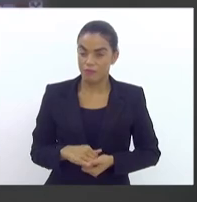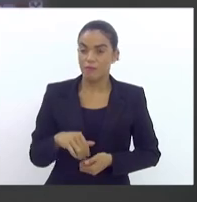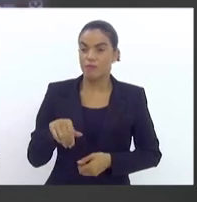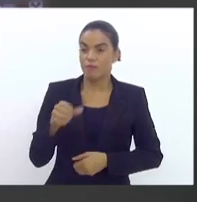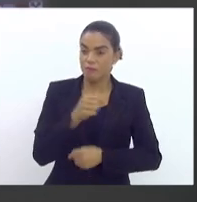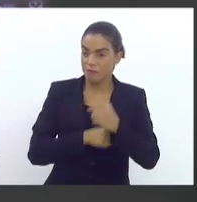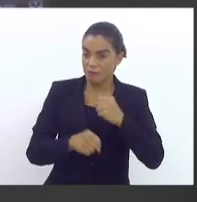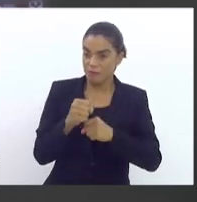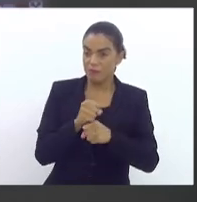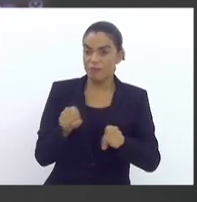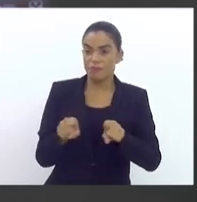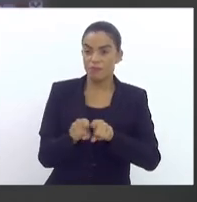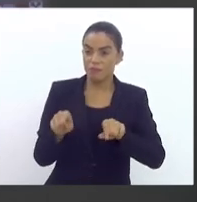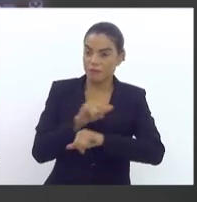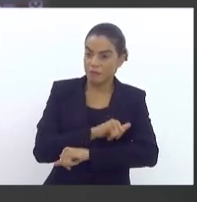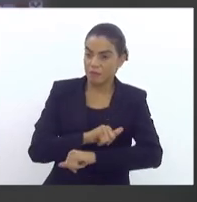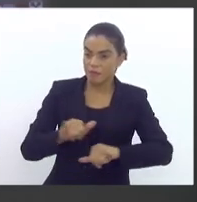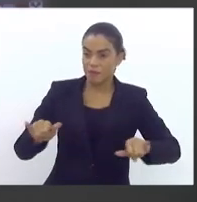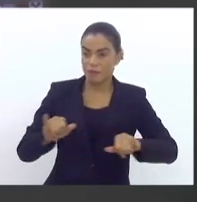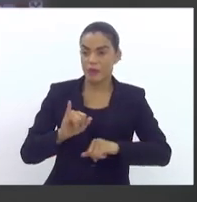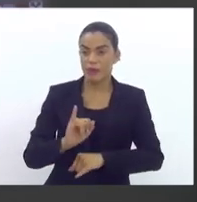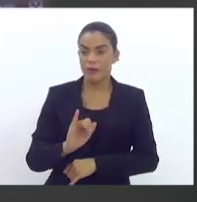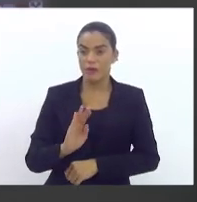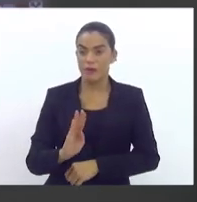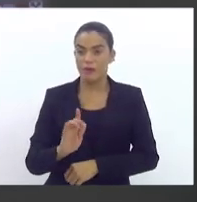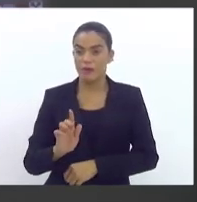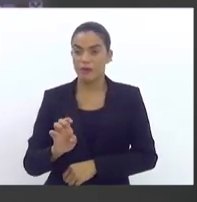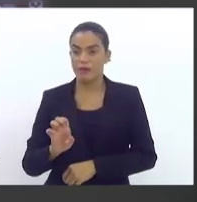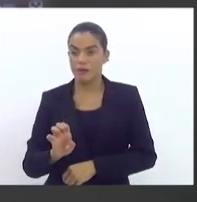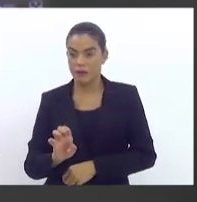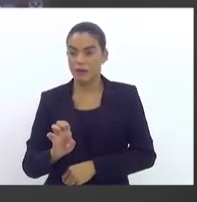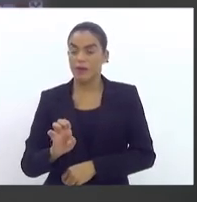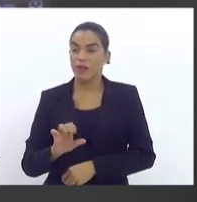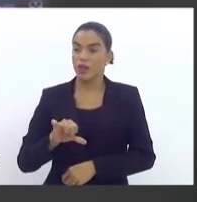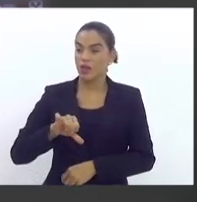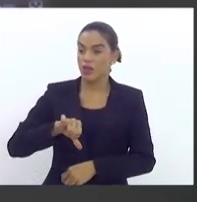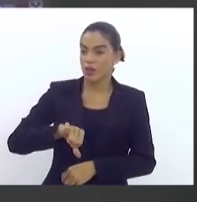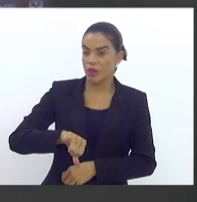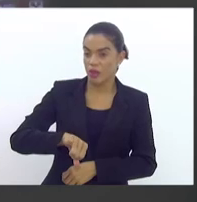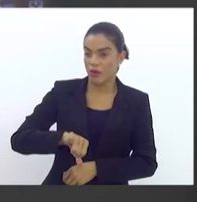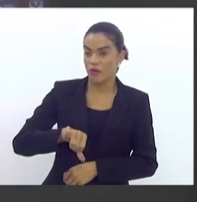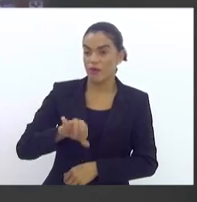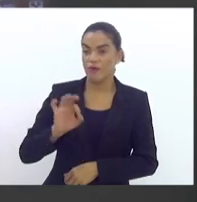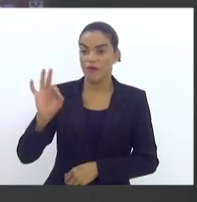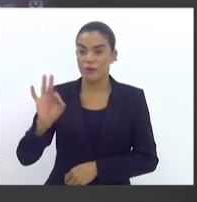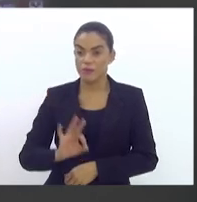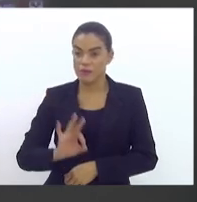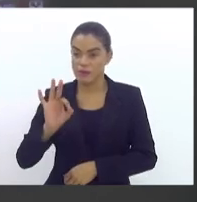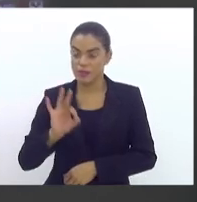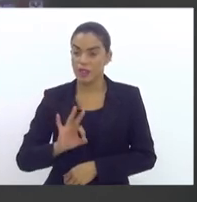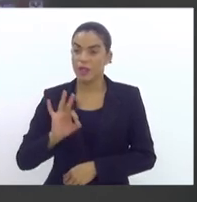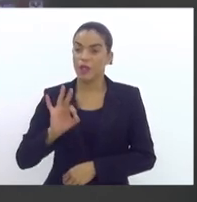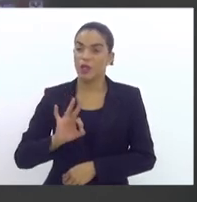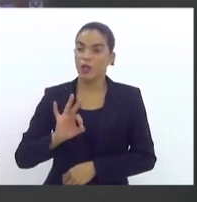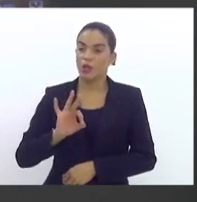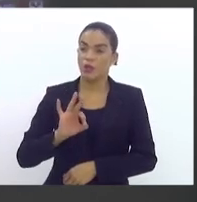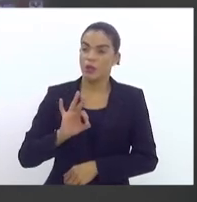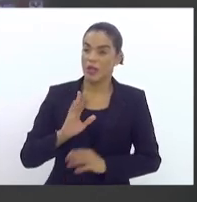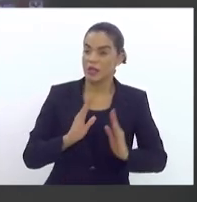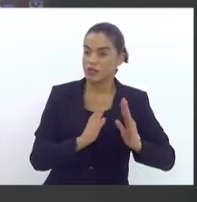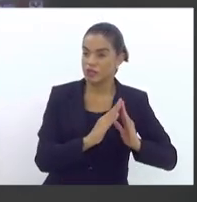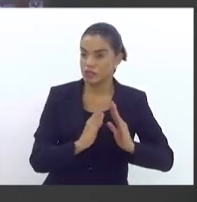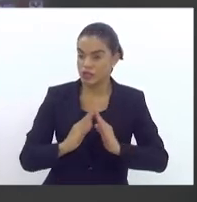foi divulgado né o Instituto IBGE do Rio de Janeiro no Brasil né 90% dos